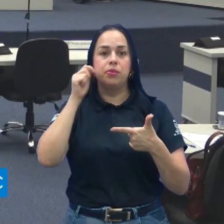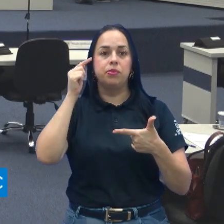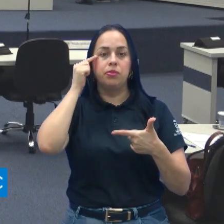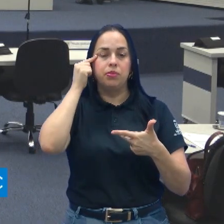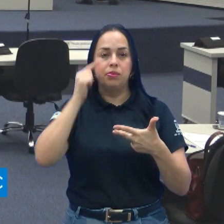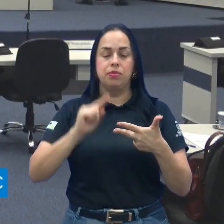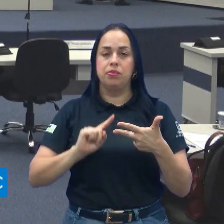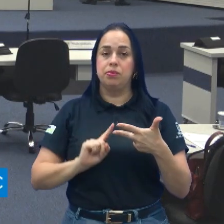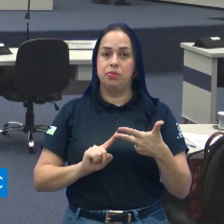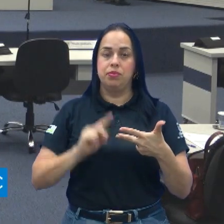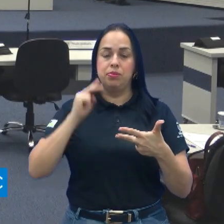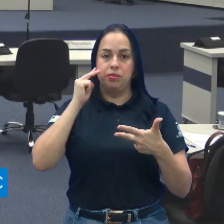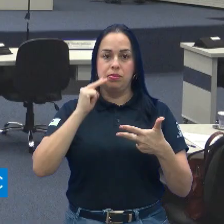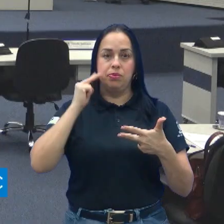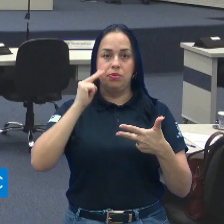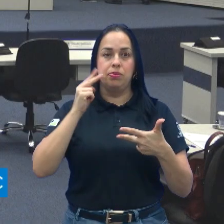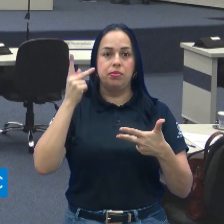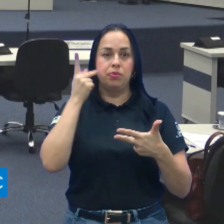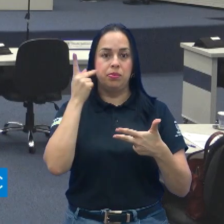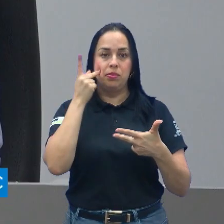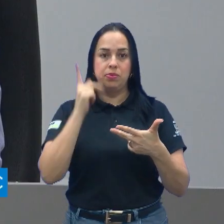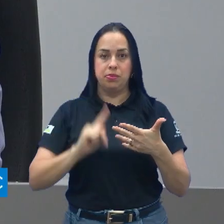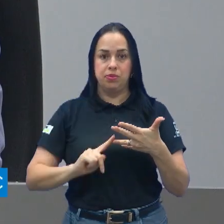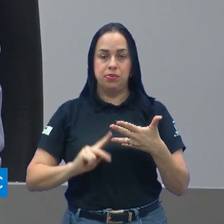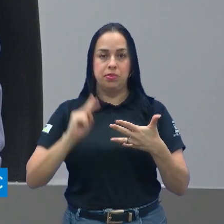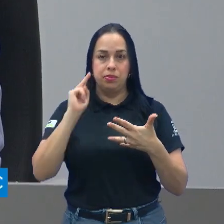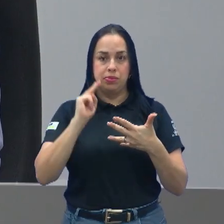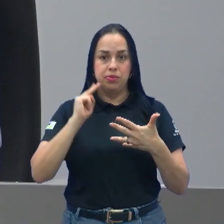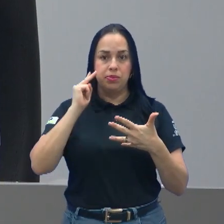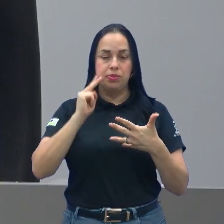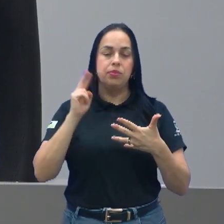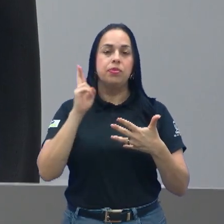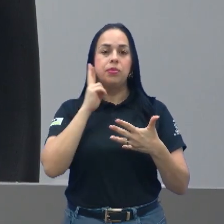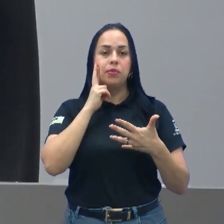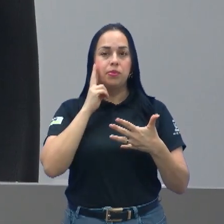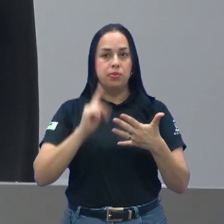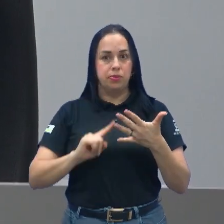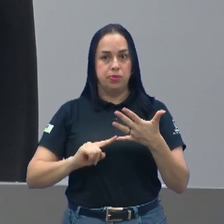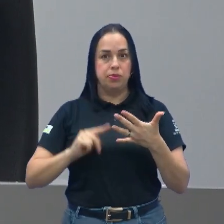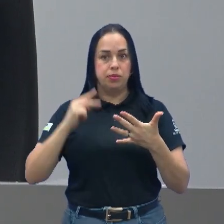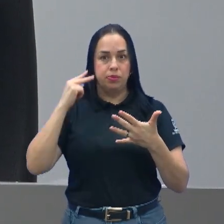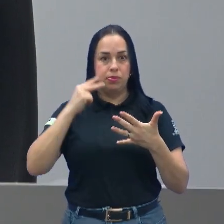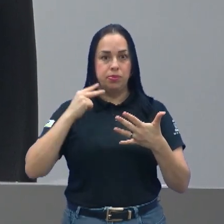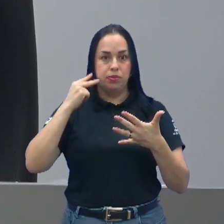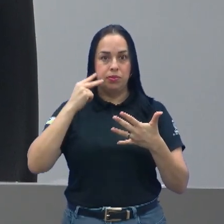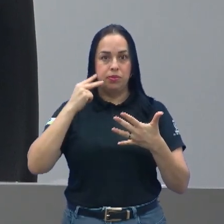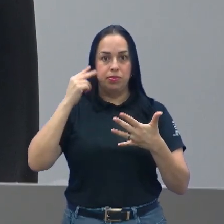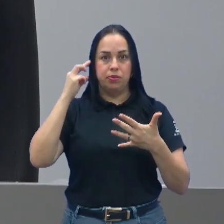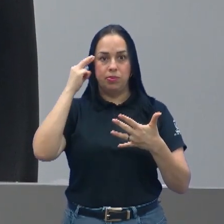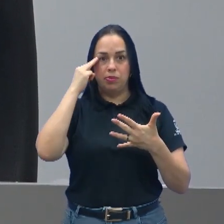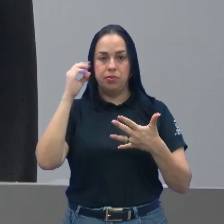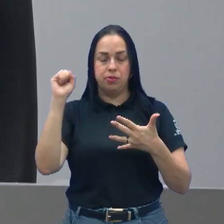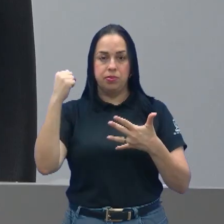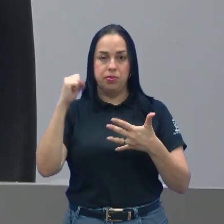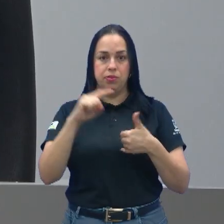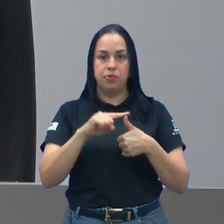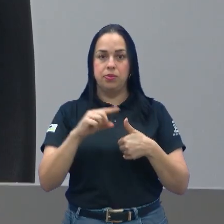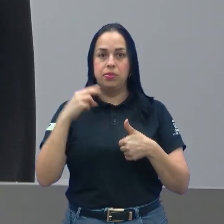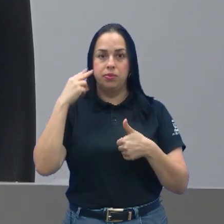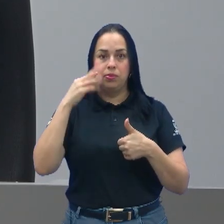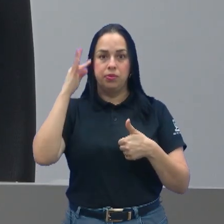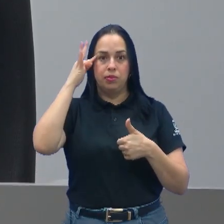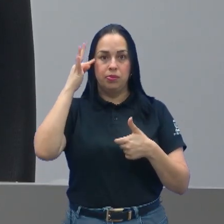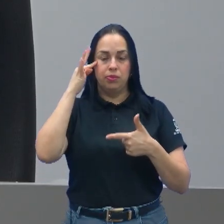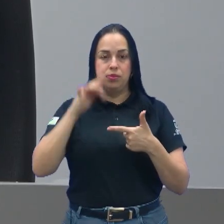Amélia Naomi, Rafael Pascucci, Renato Santiago, Marcão da Academia, Tomás